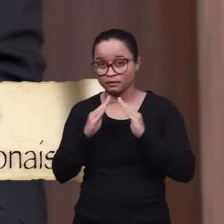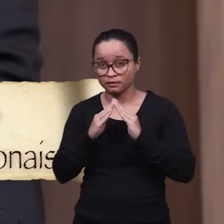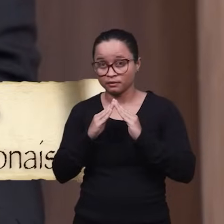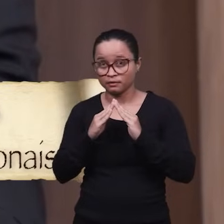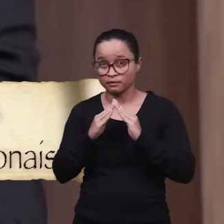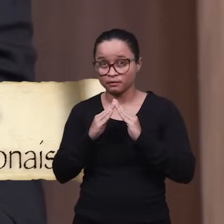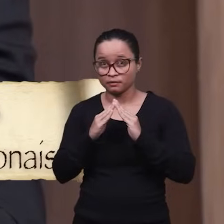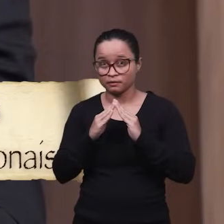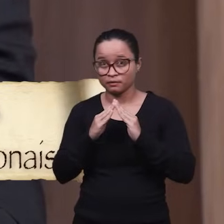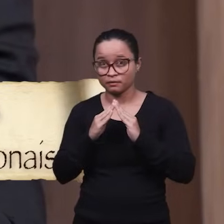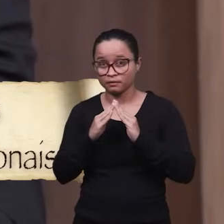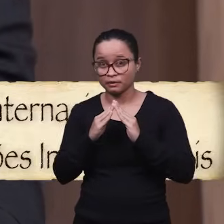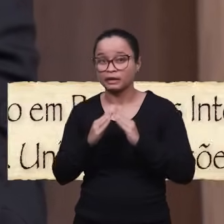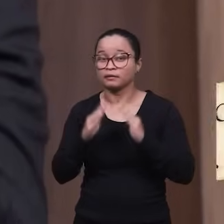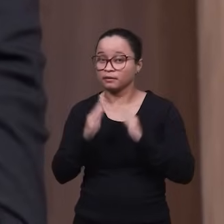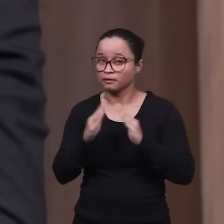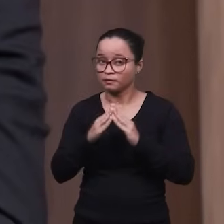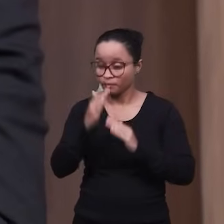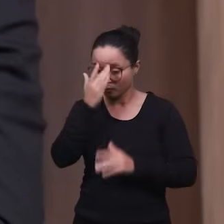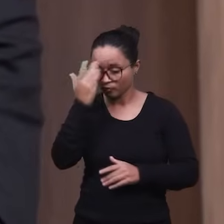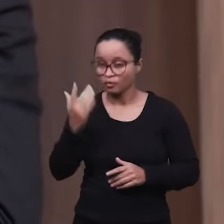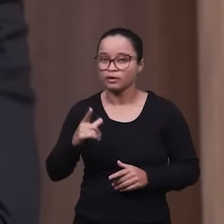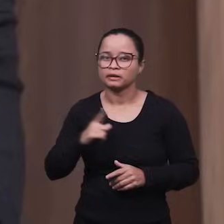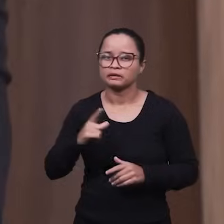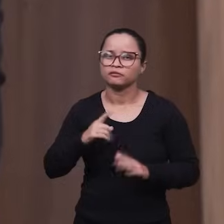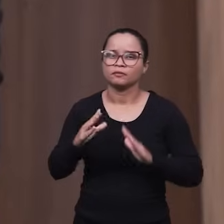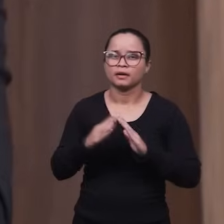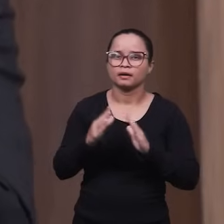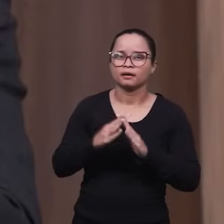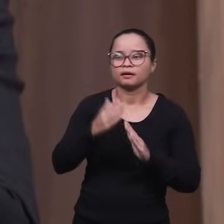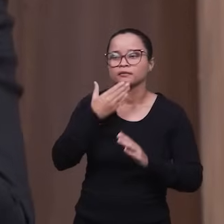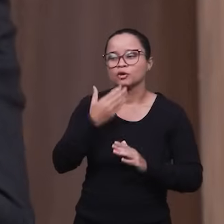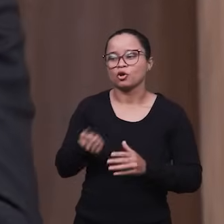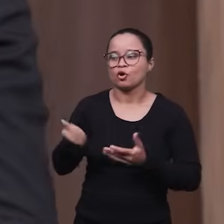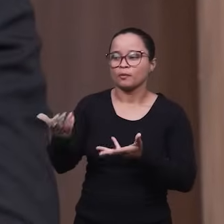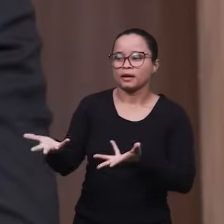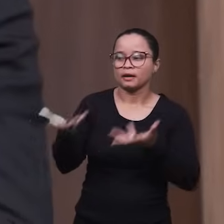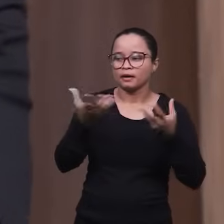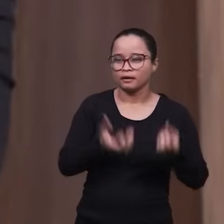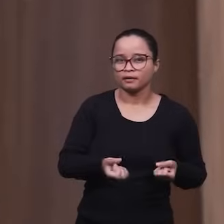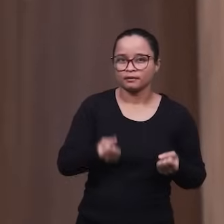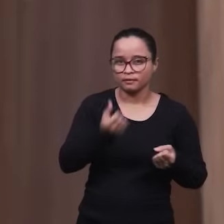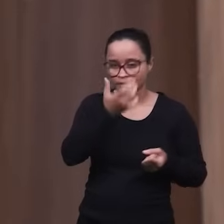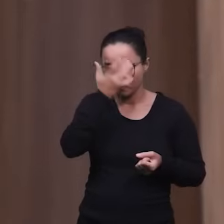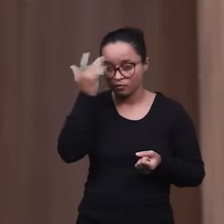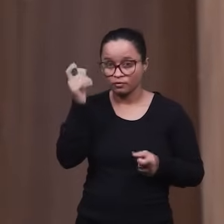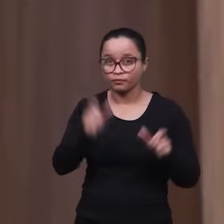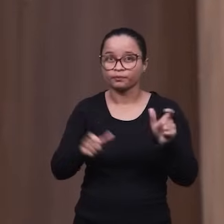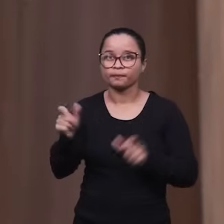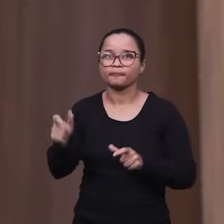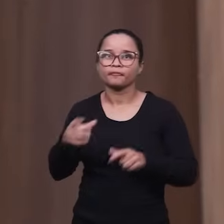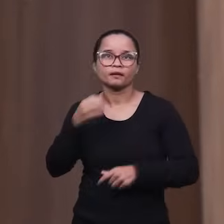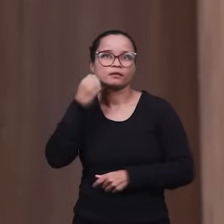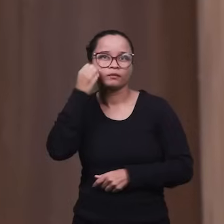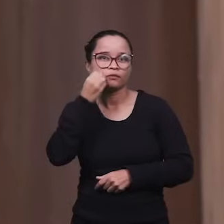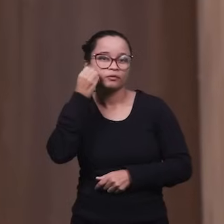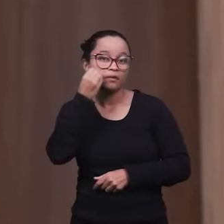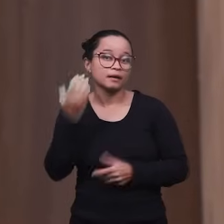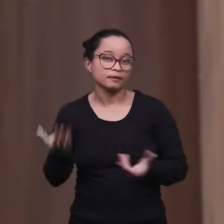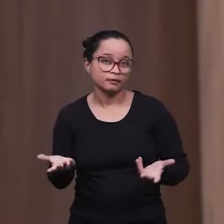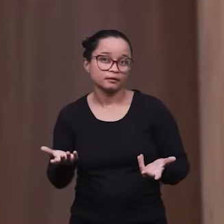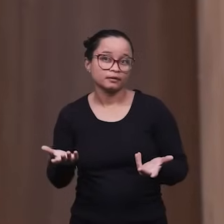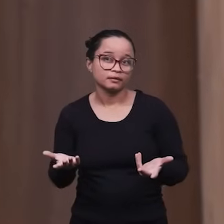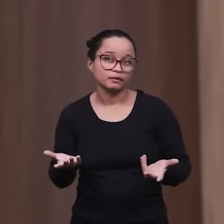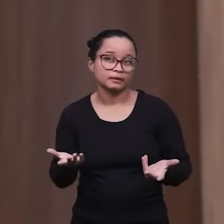uma condição até melhor, com uma casa que pudesse acomodar mais pessoas por causa do tamanho, e assim foi a experiência. E